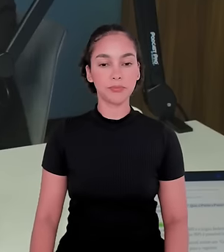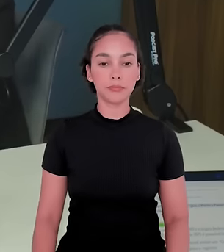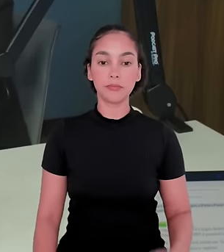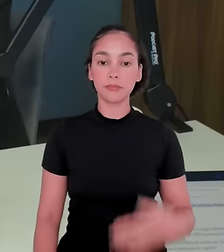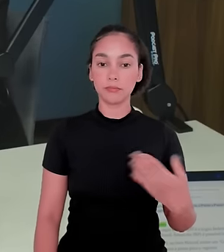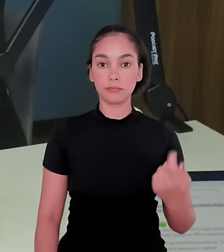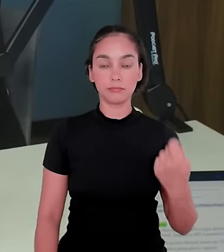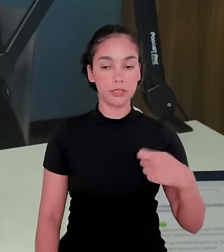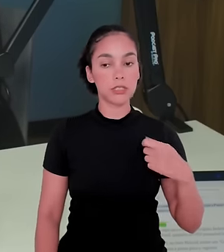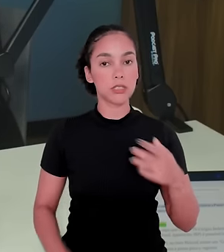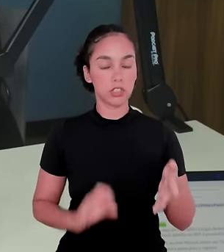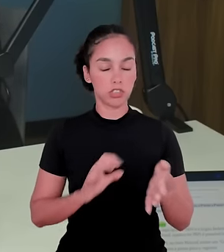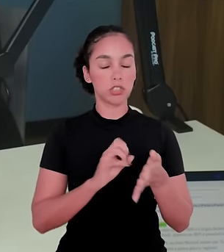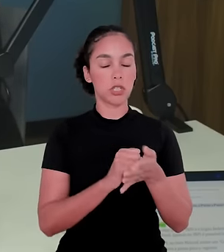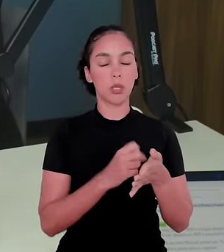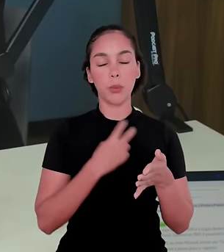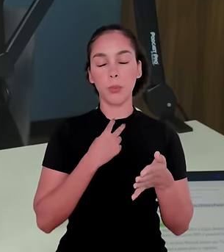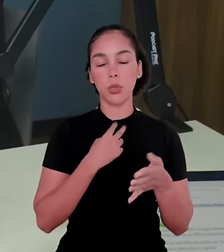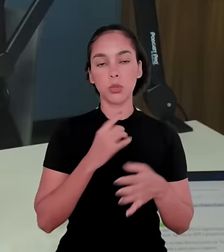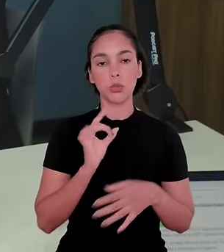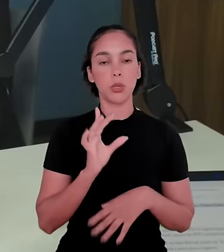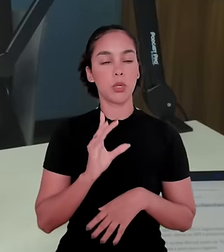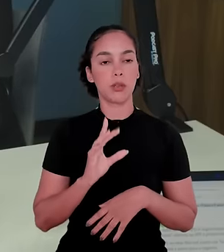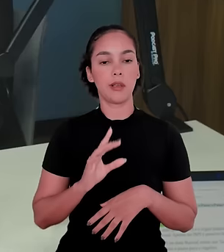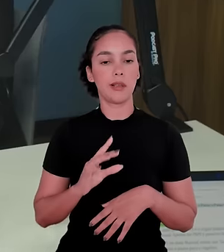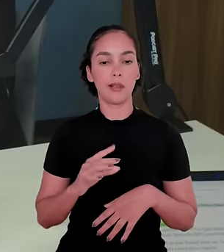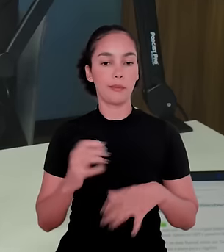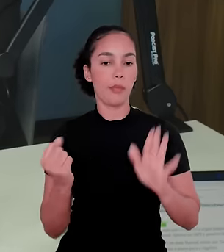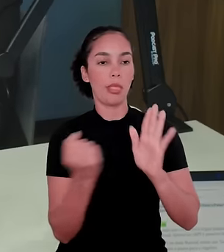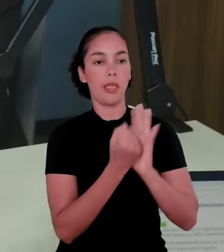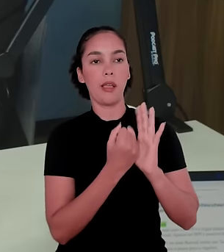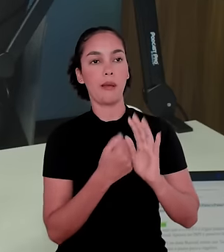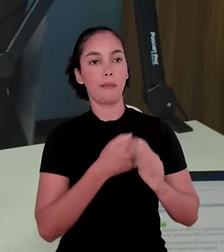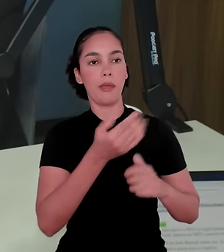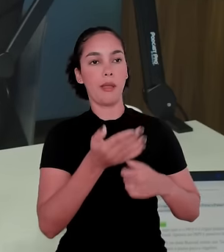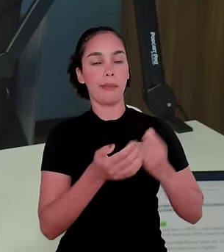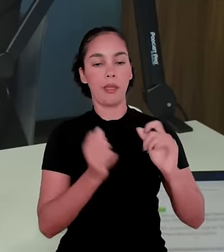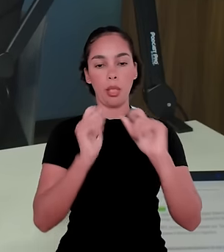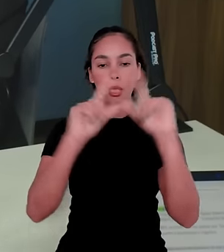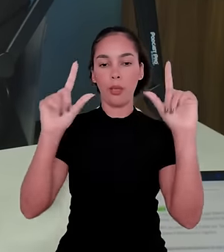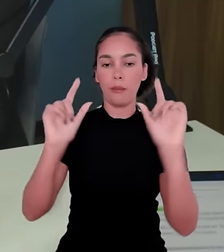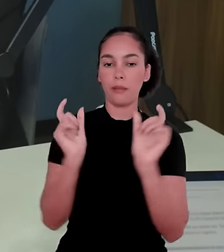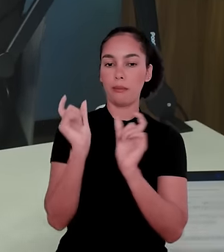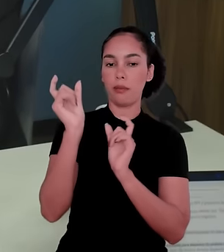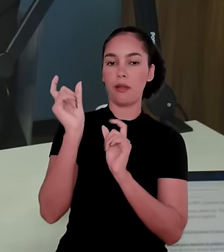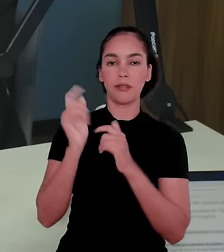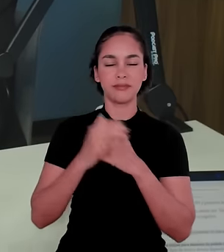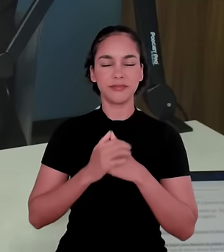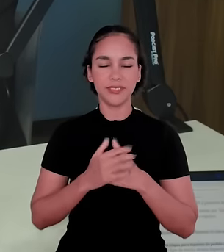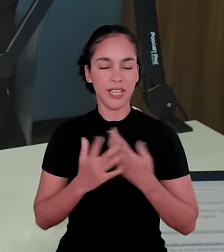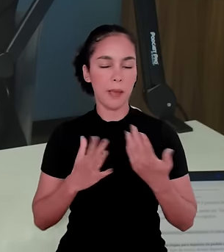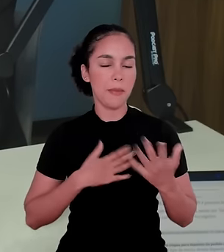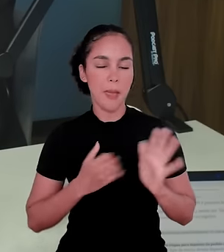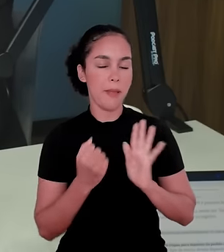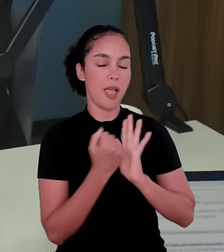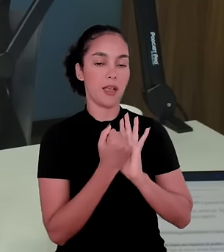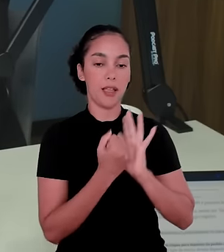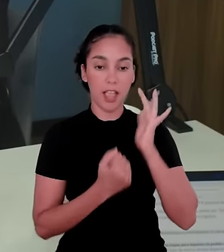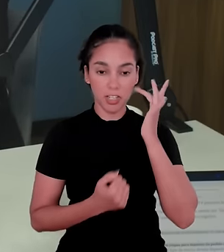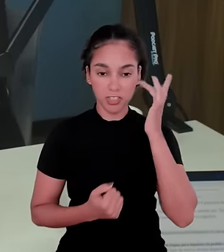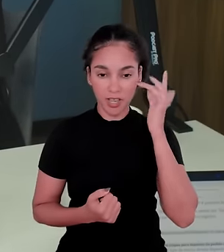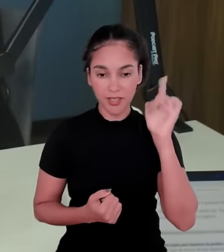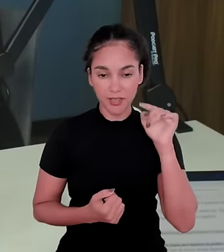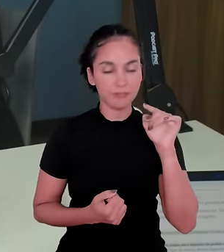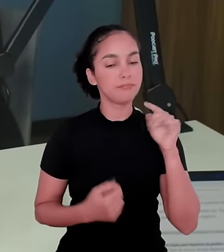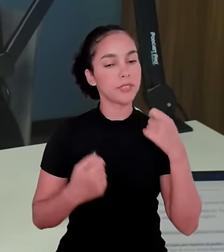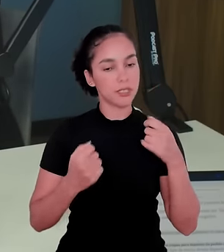dizer tem que ter um registro né não pode só sair colocando aí um letreiro dizendo a minha marca e achar que aquilo tem que